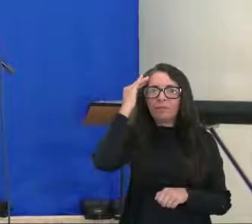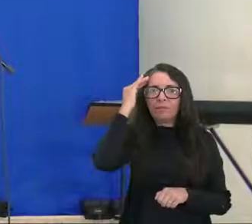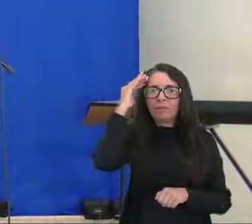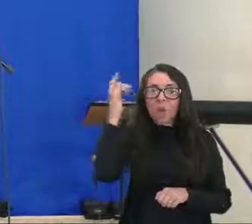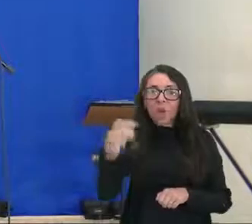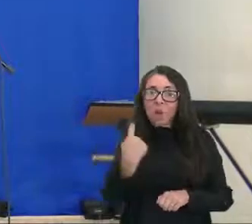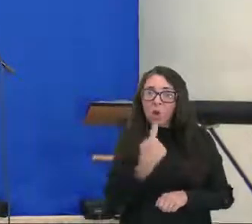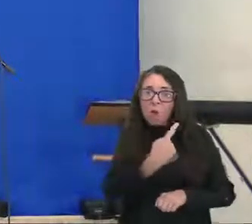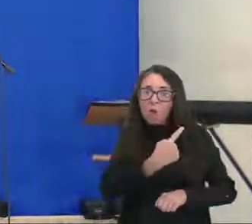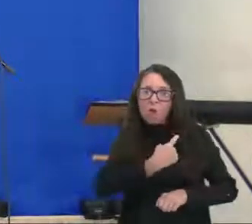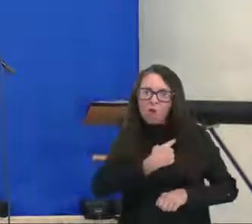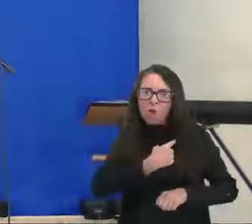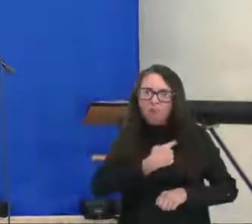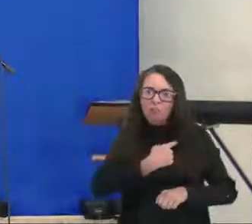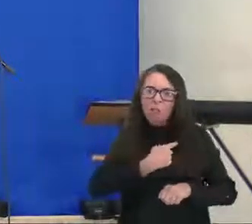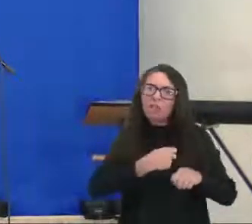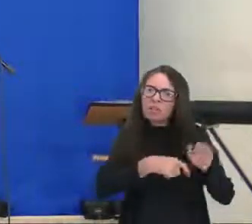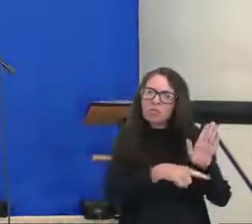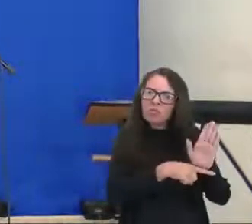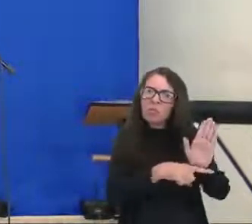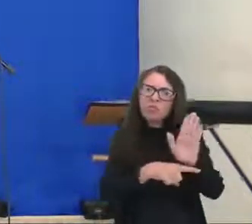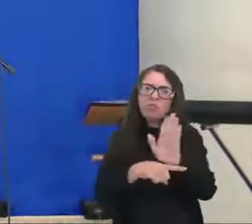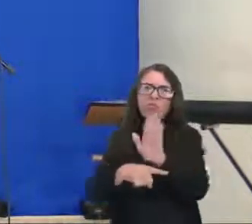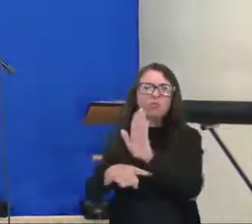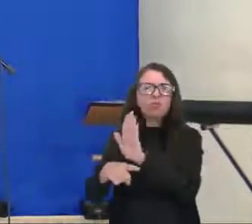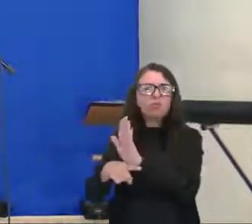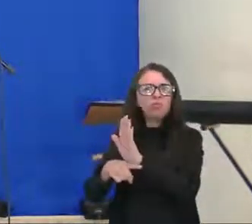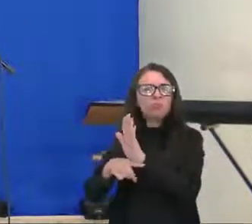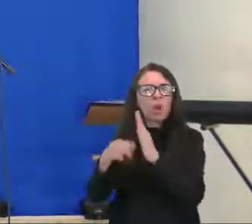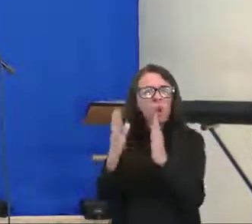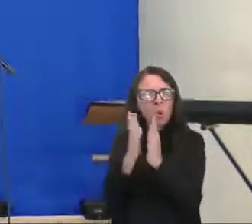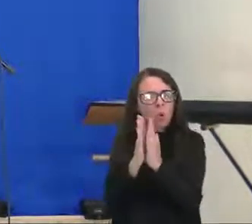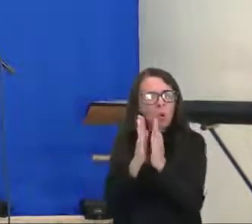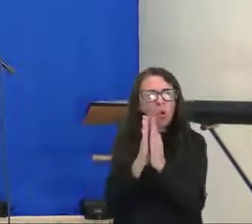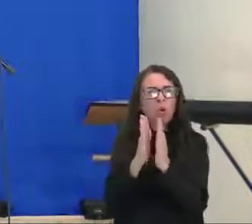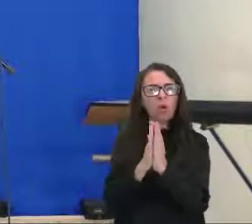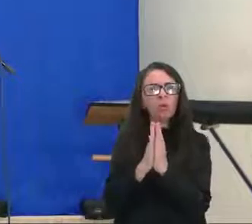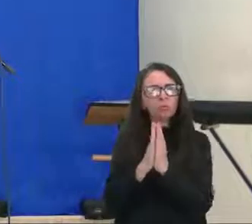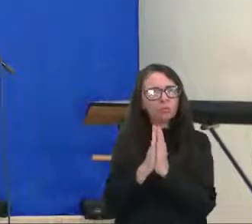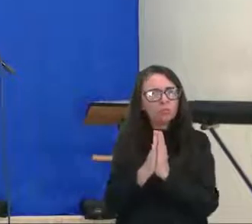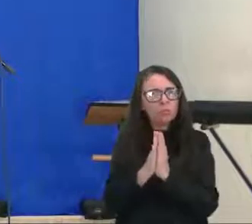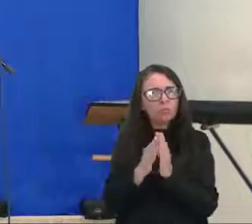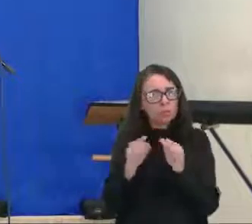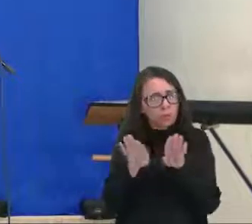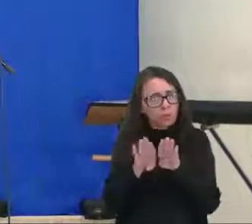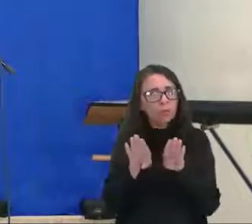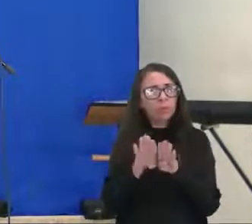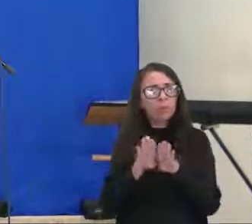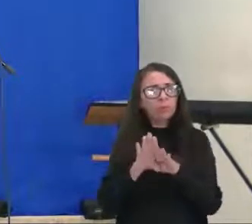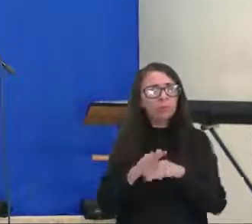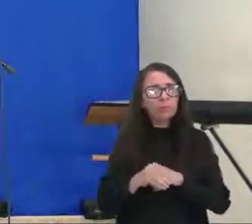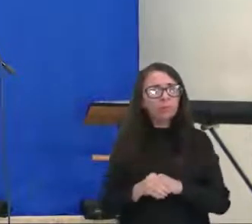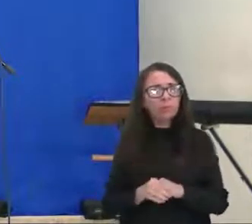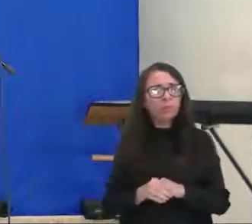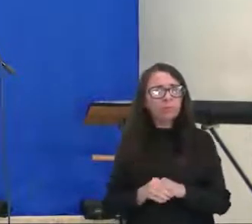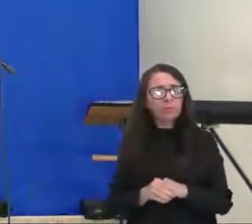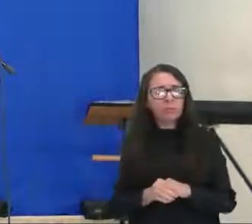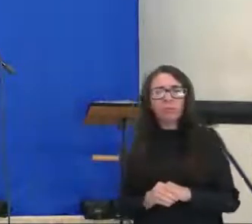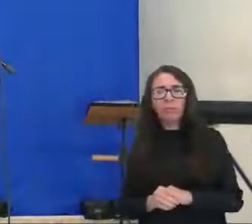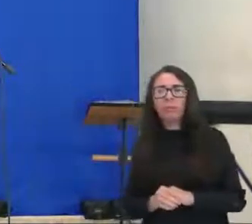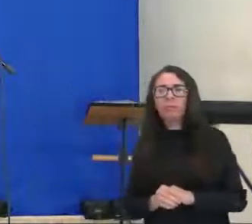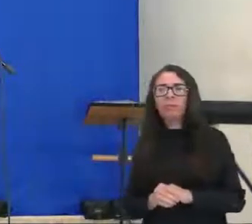E amados, aqui diz o texto: sem um corpo saudável que funcione bem, a igreja perderá